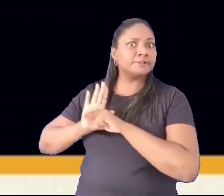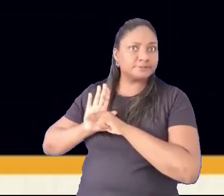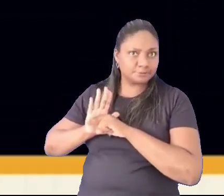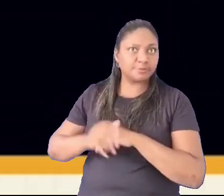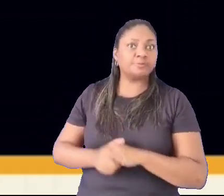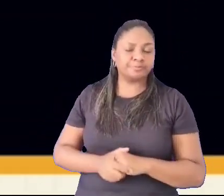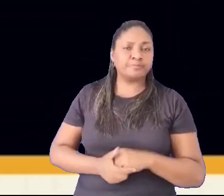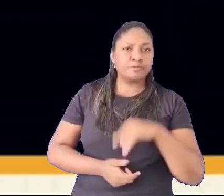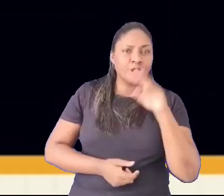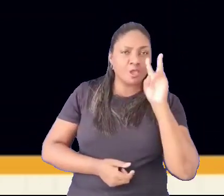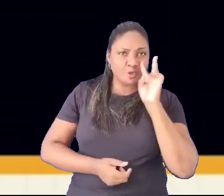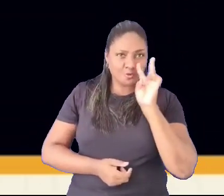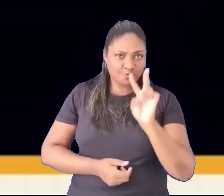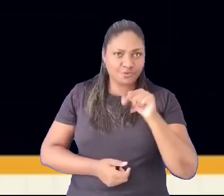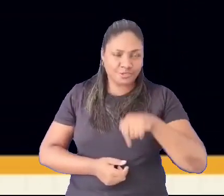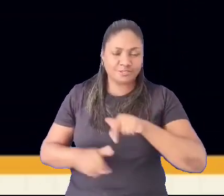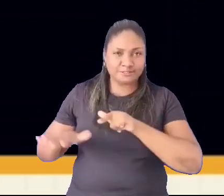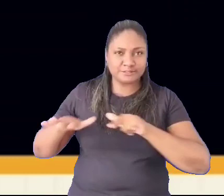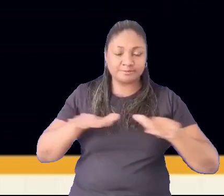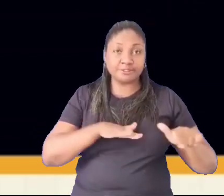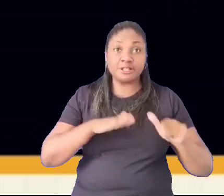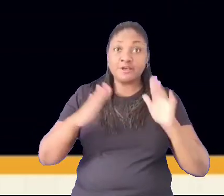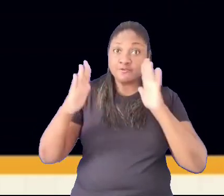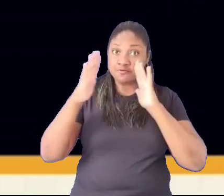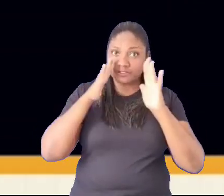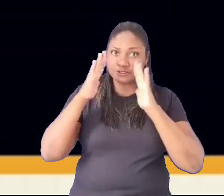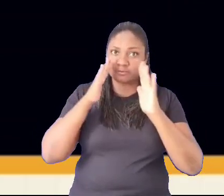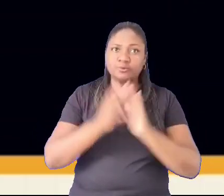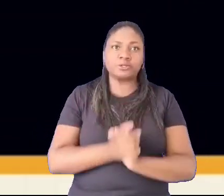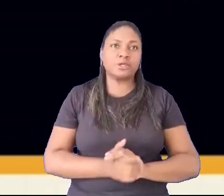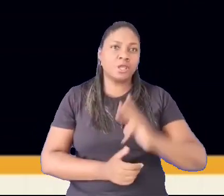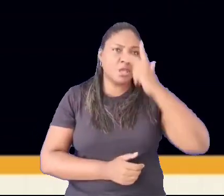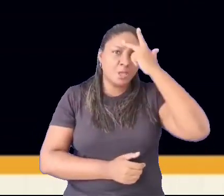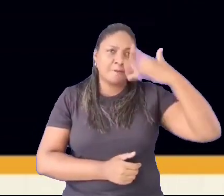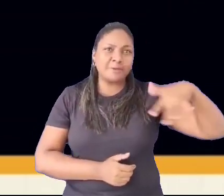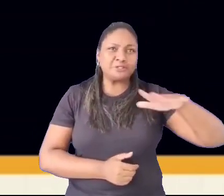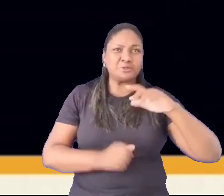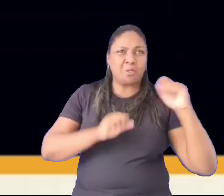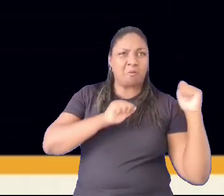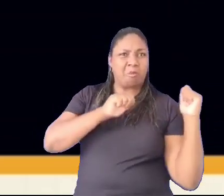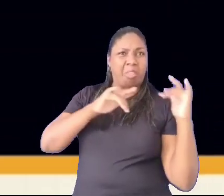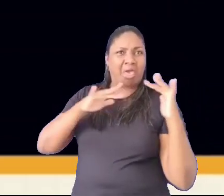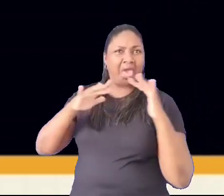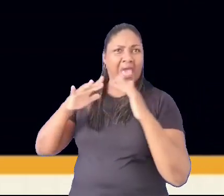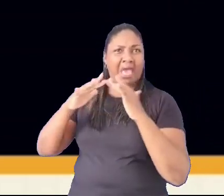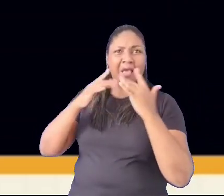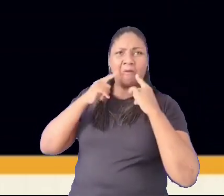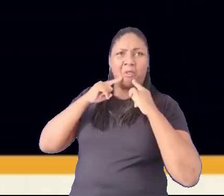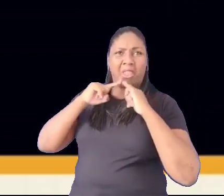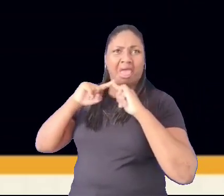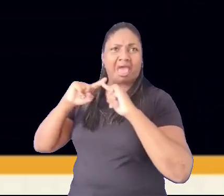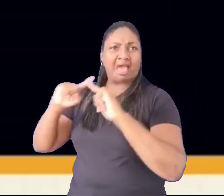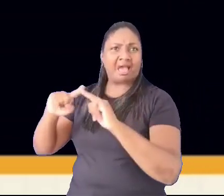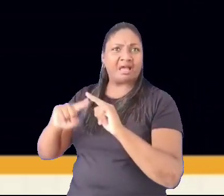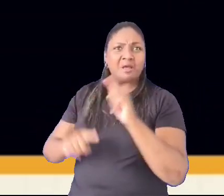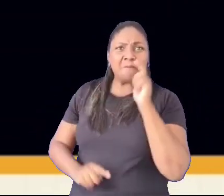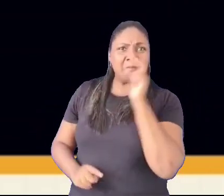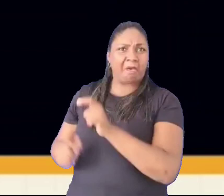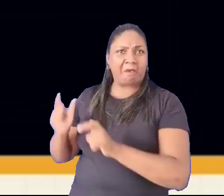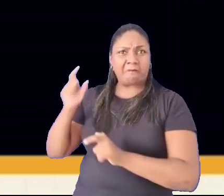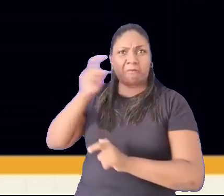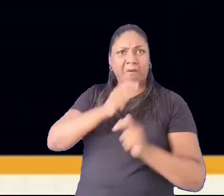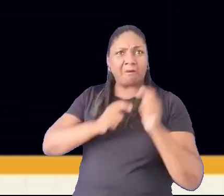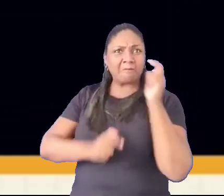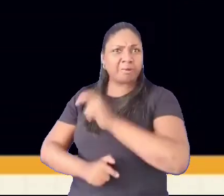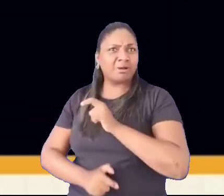essa semana no Facebook muita gente denegrindo a imagem dos professores. Não. Os professores